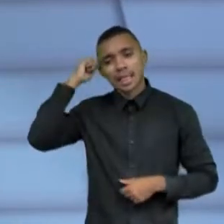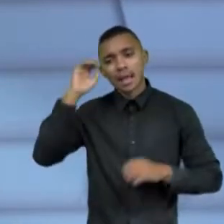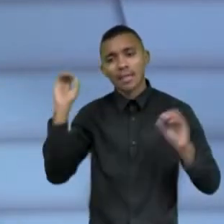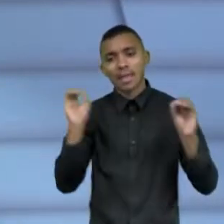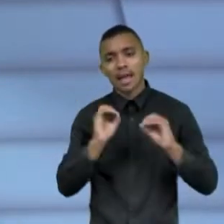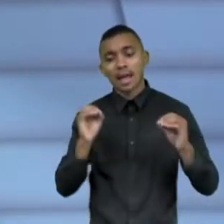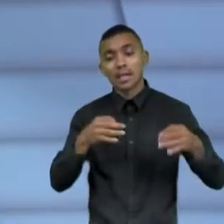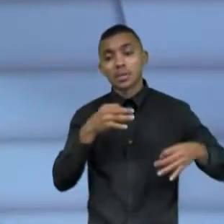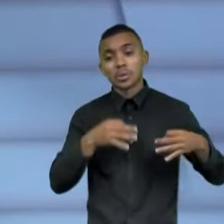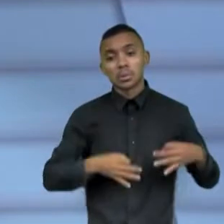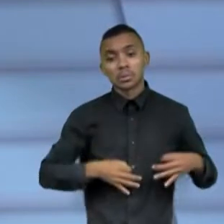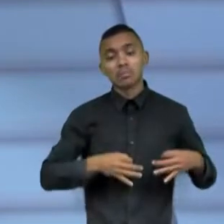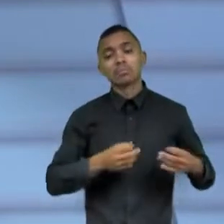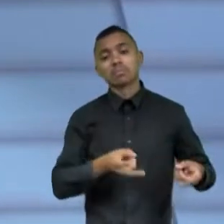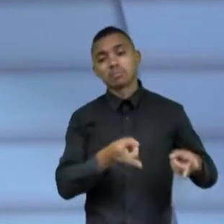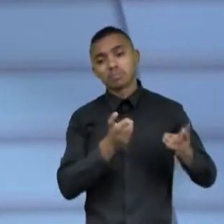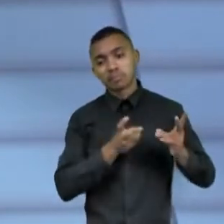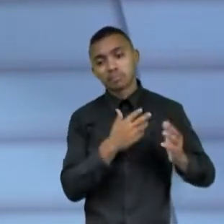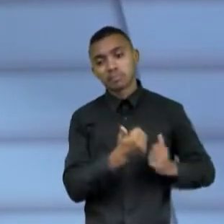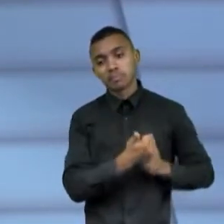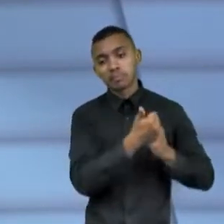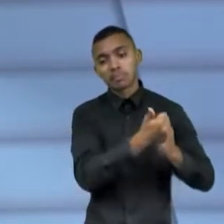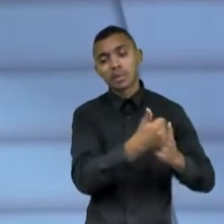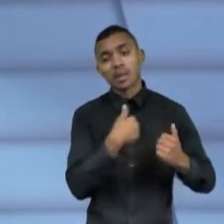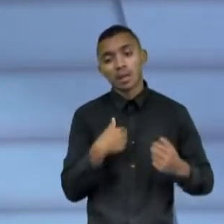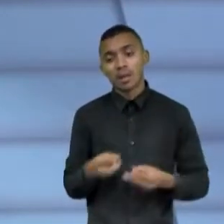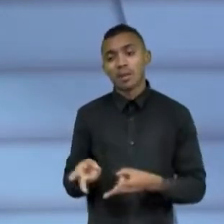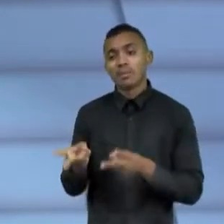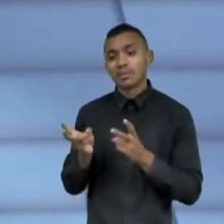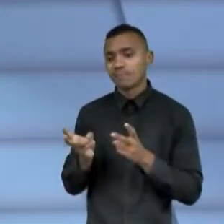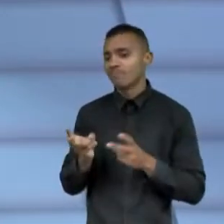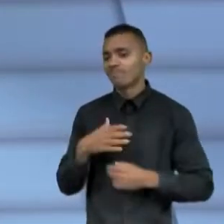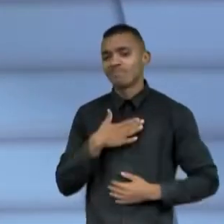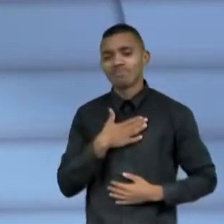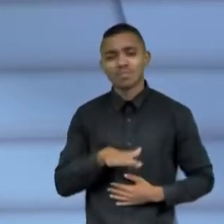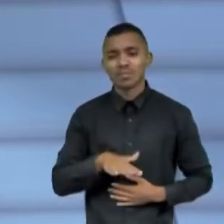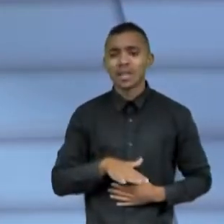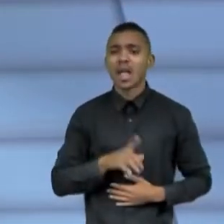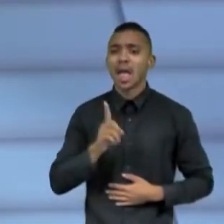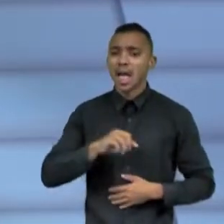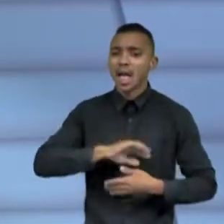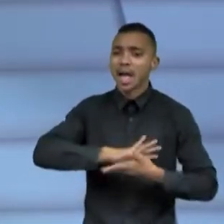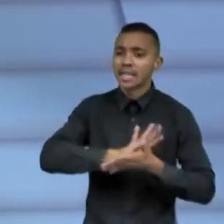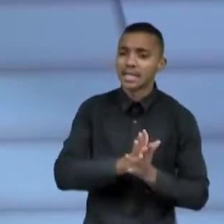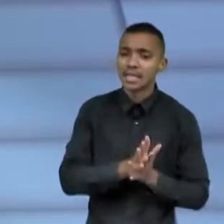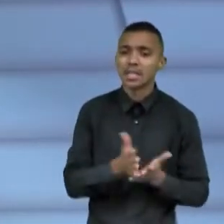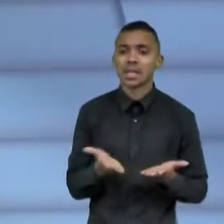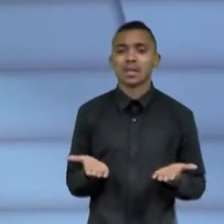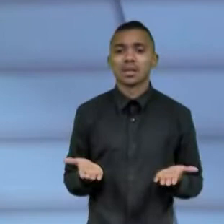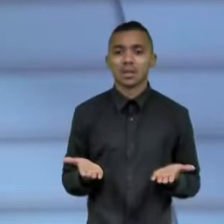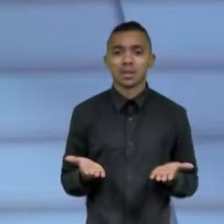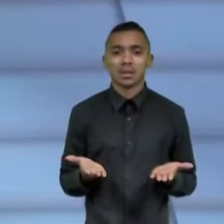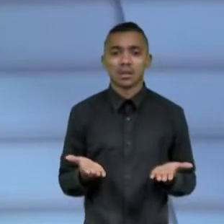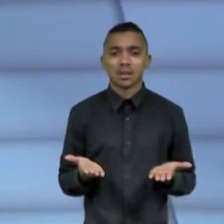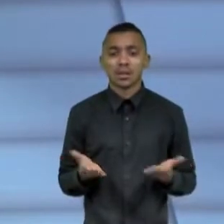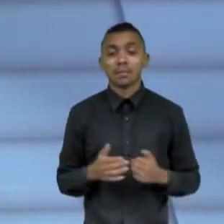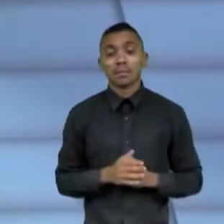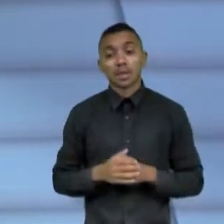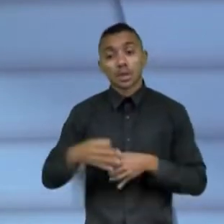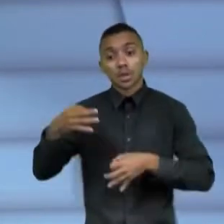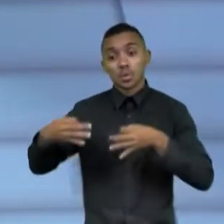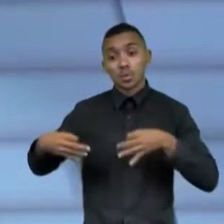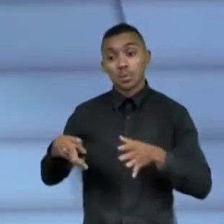acabou refletindo isso nessa decisão, que eu considero absurda, né? Racista. É uma decisão federal, né? Sim, de um juiz